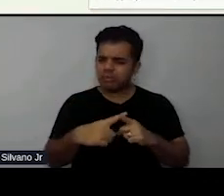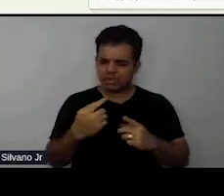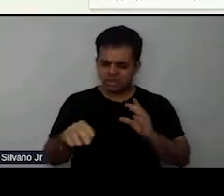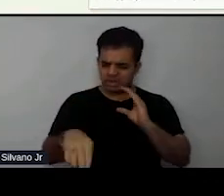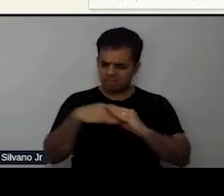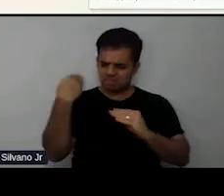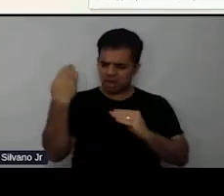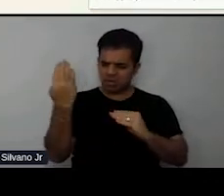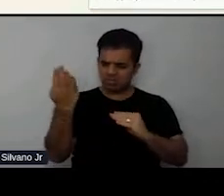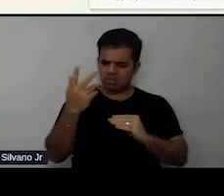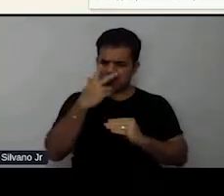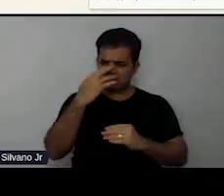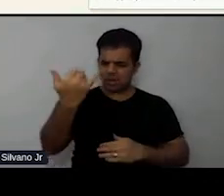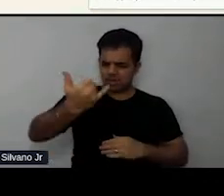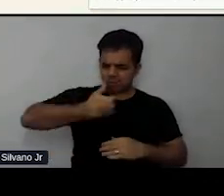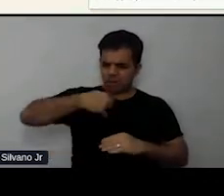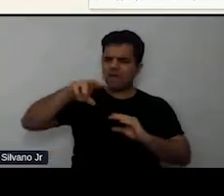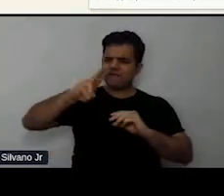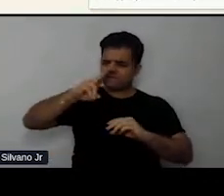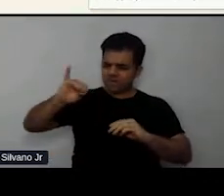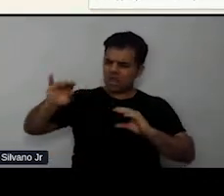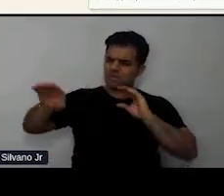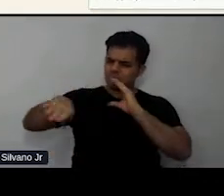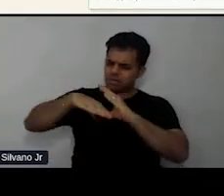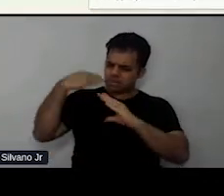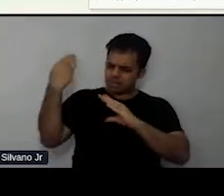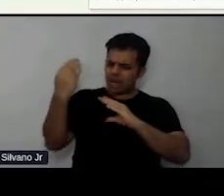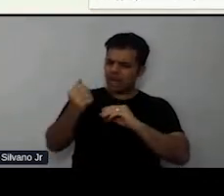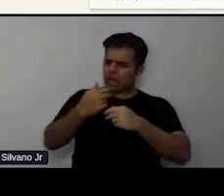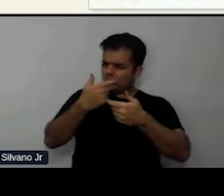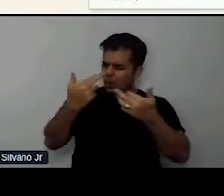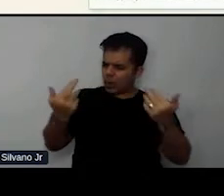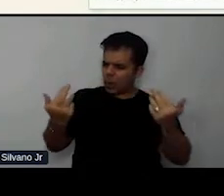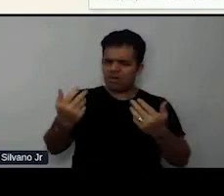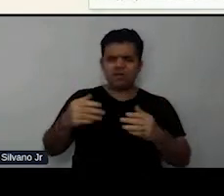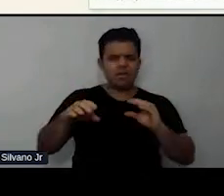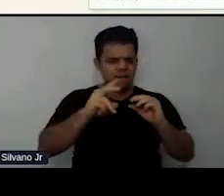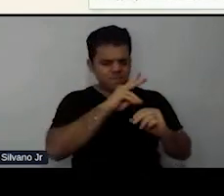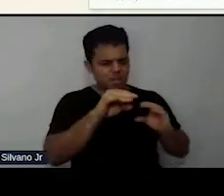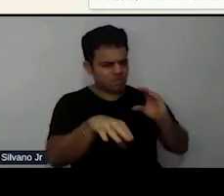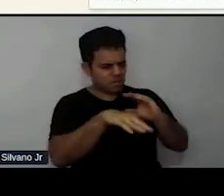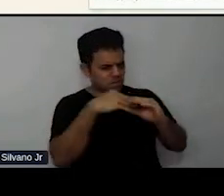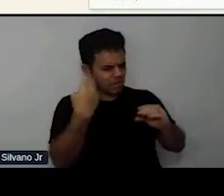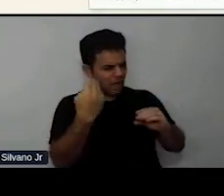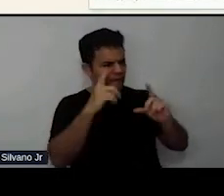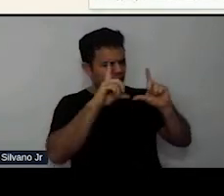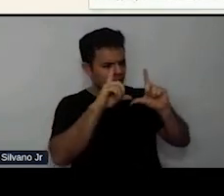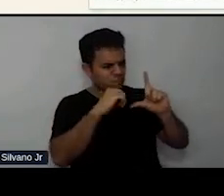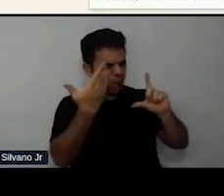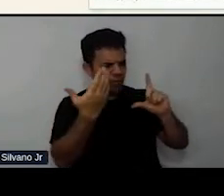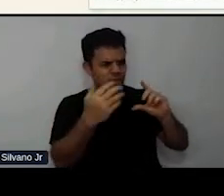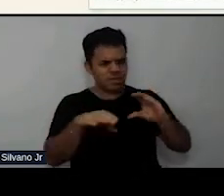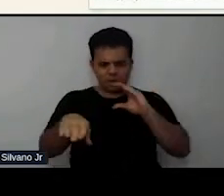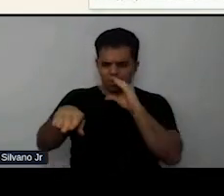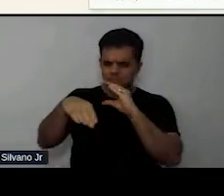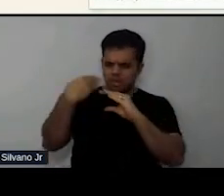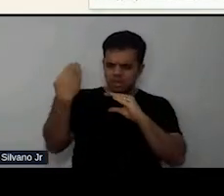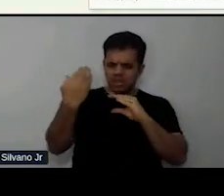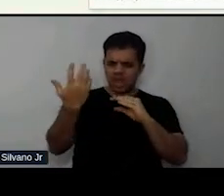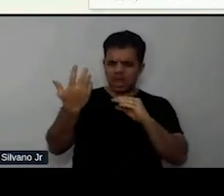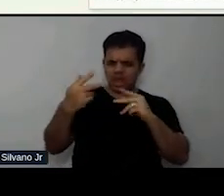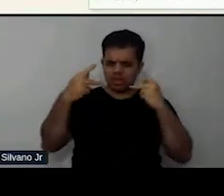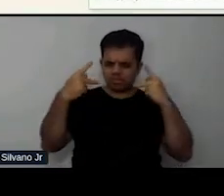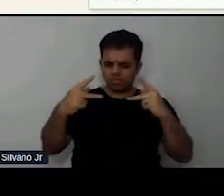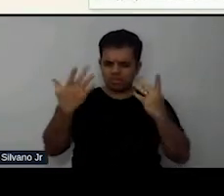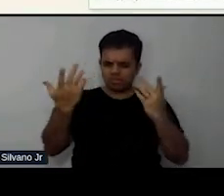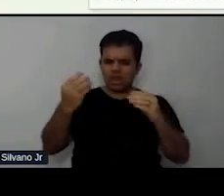pessoa avisou que me enviaria um arquivo, avisou que enviaria uma imagem, só que não tem conteúdo.